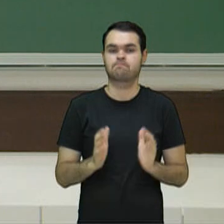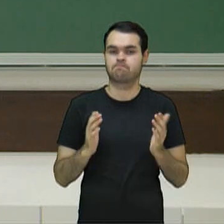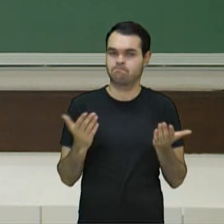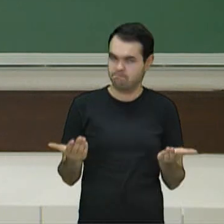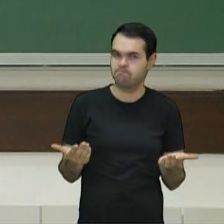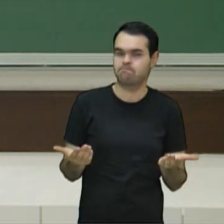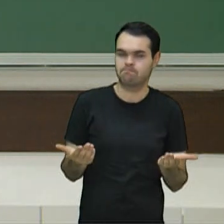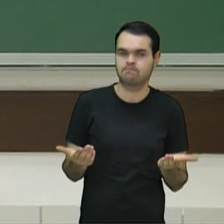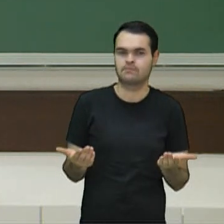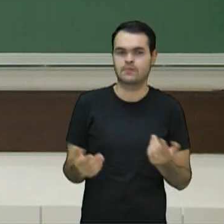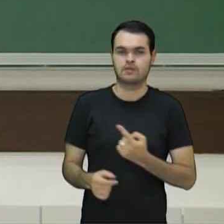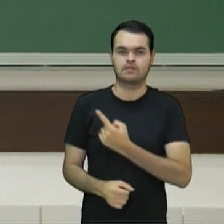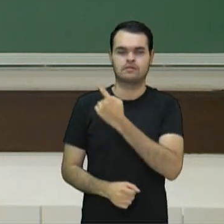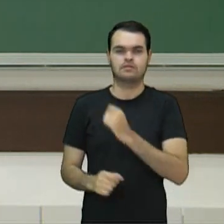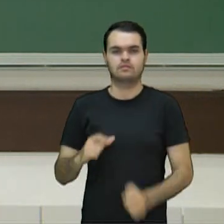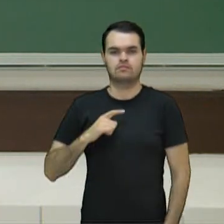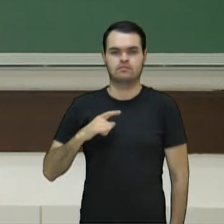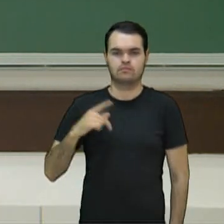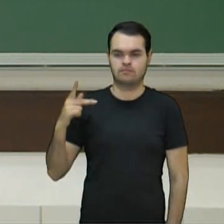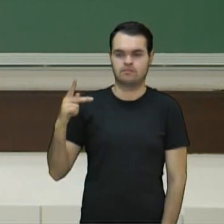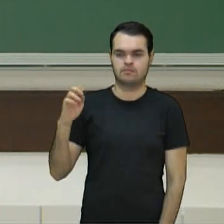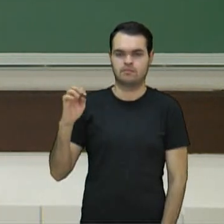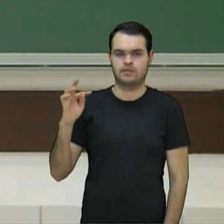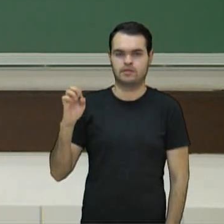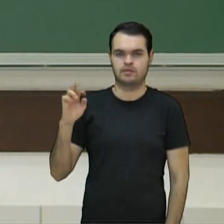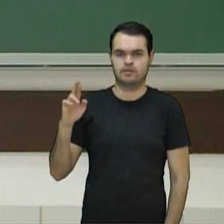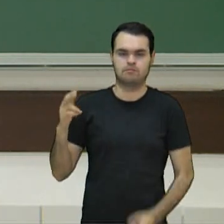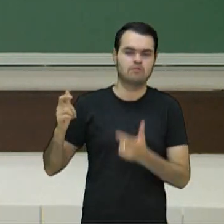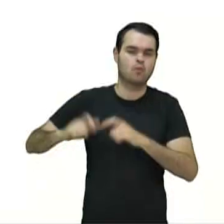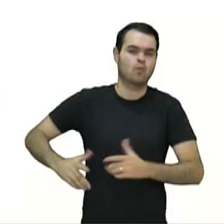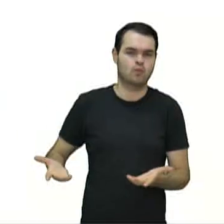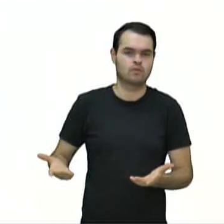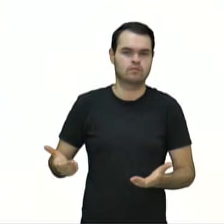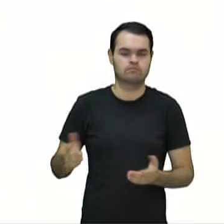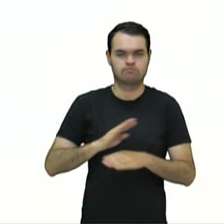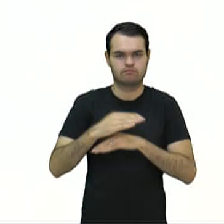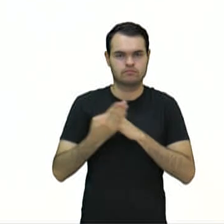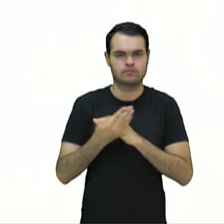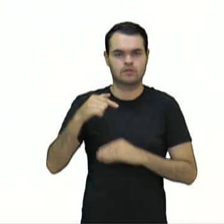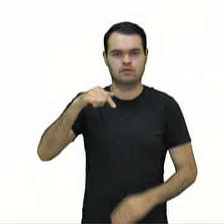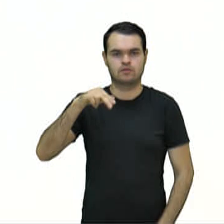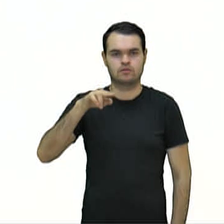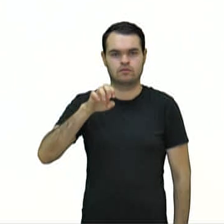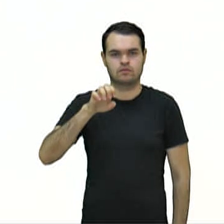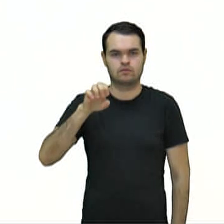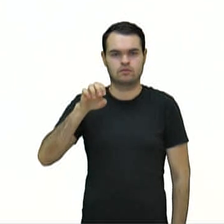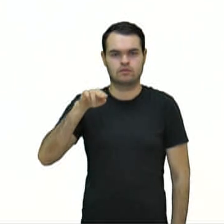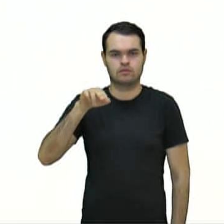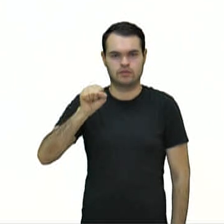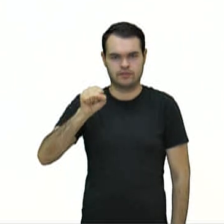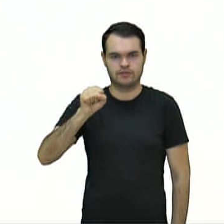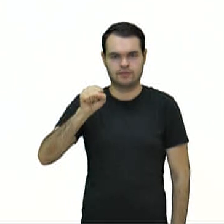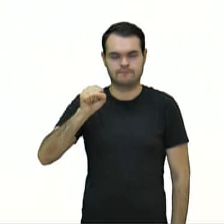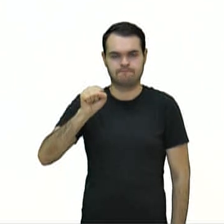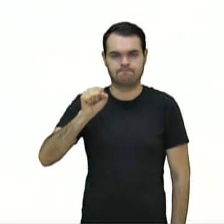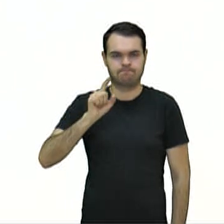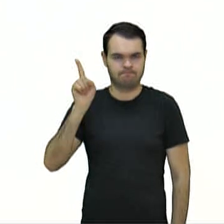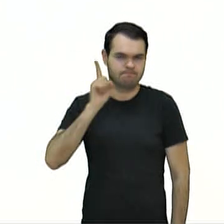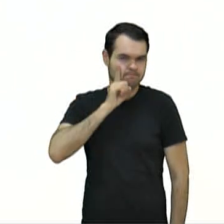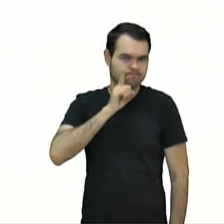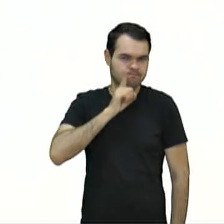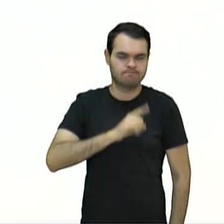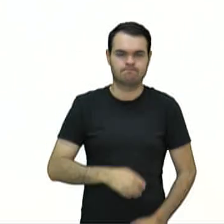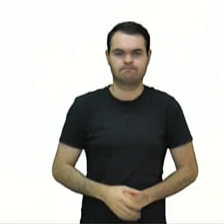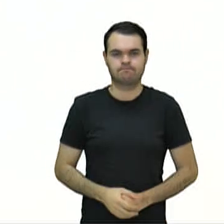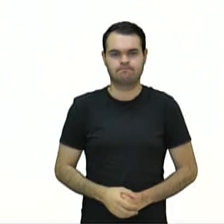Então, pessoal, nós temos aqui, Peter Parker is from Queens, né? Está aqui essa informação.